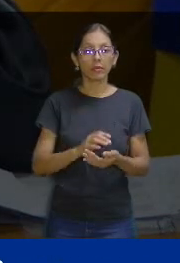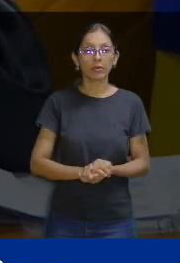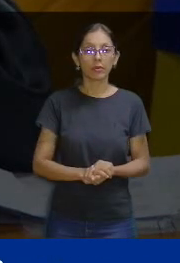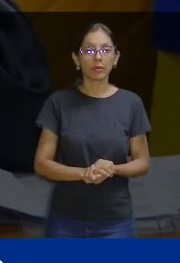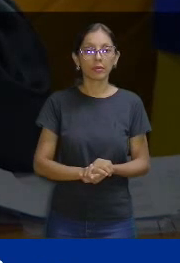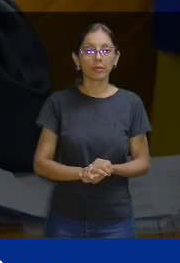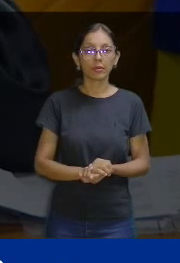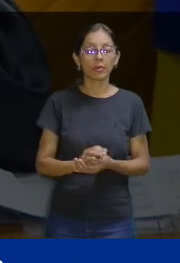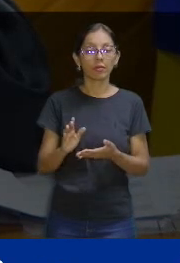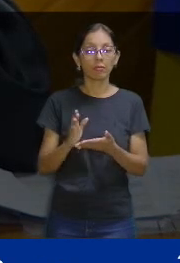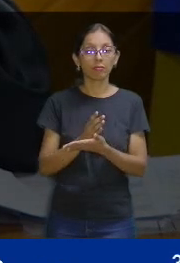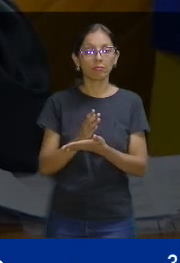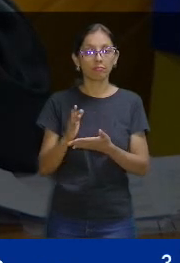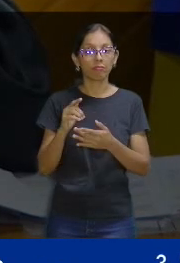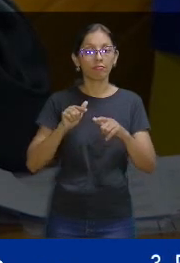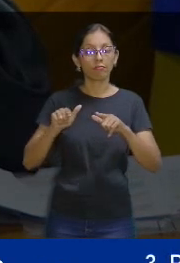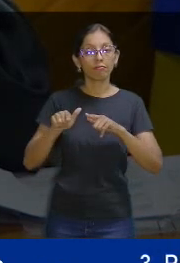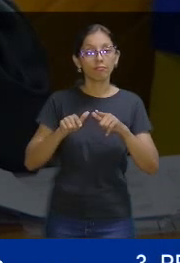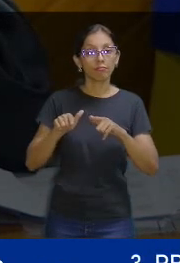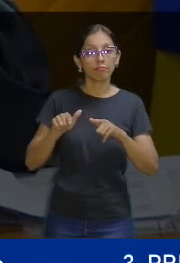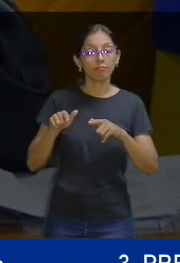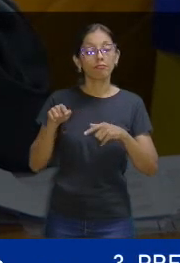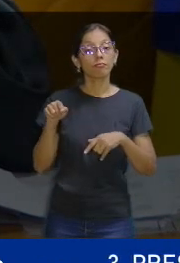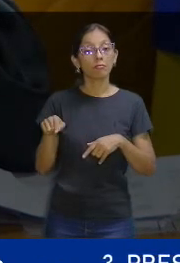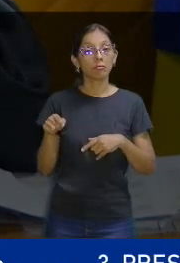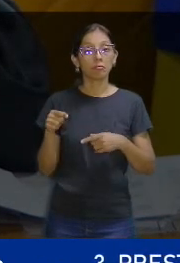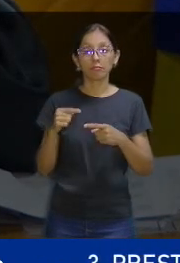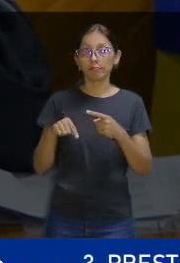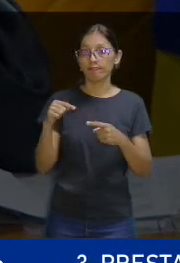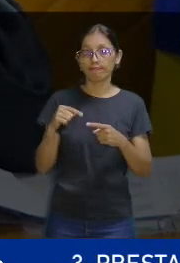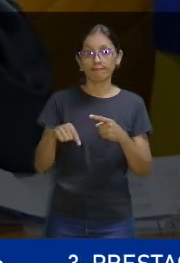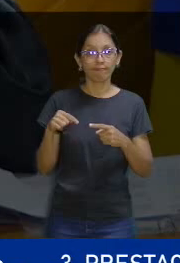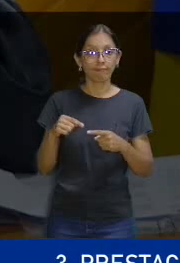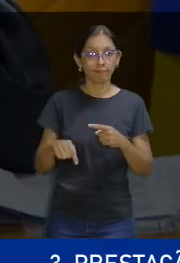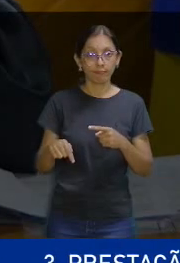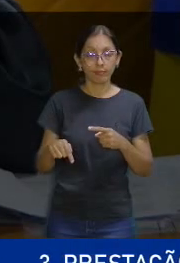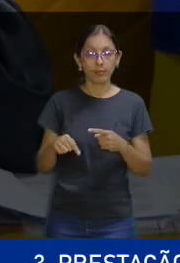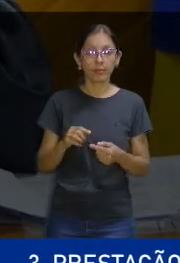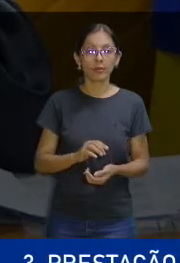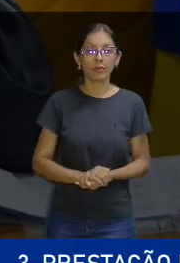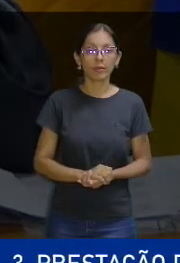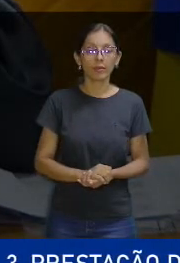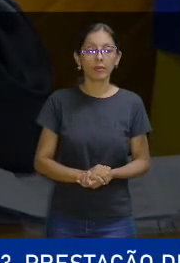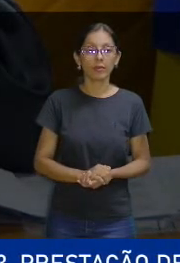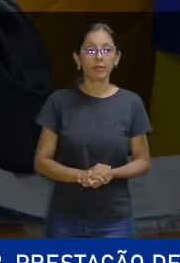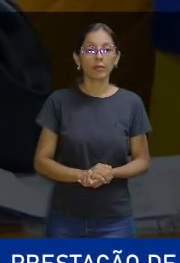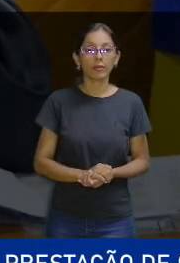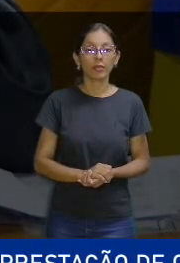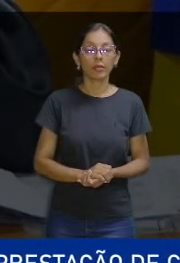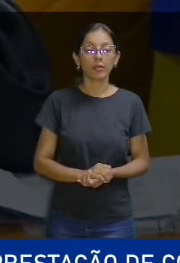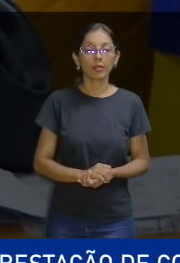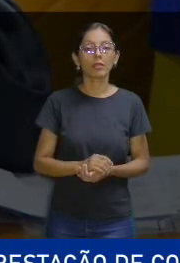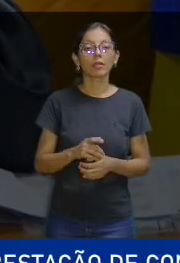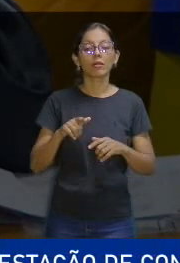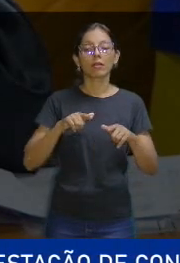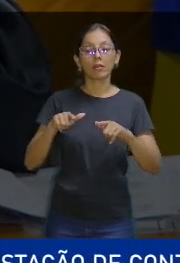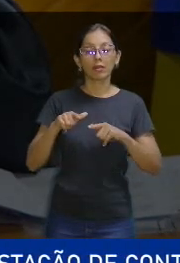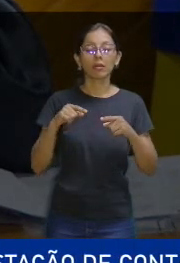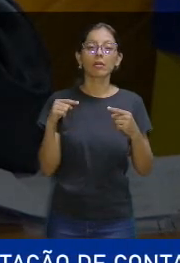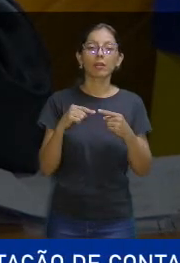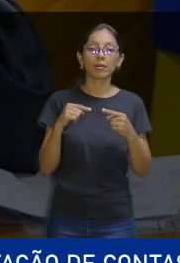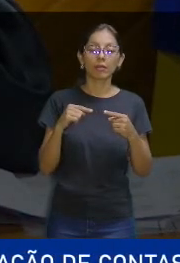atividades prestadas, inclusive com menção a processo específico e atividades compatíveis com o porte da